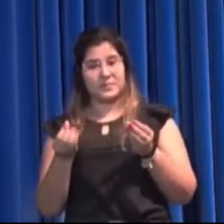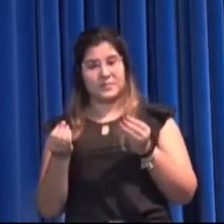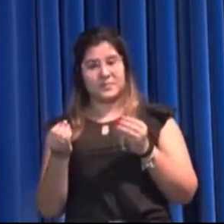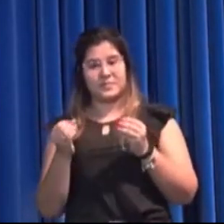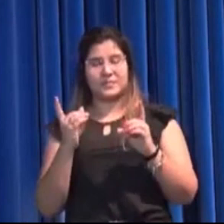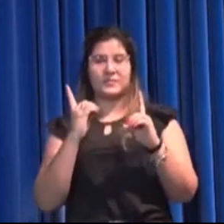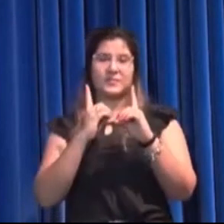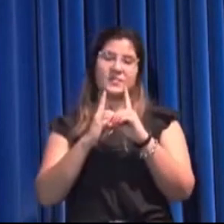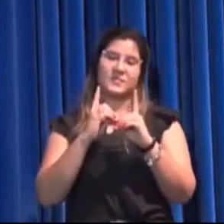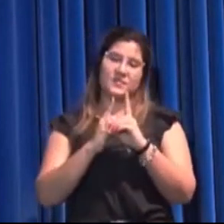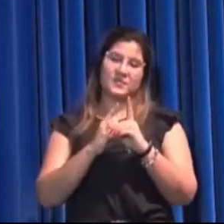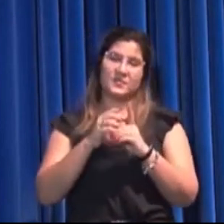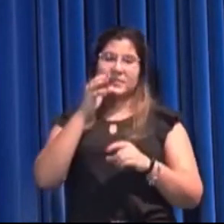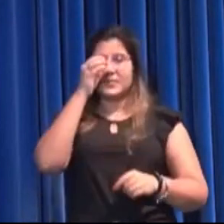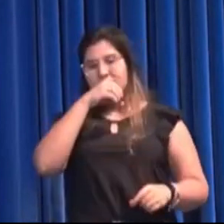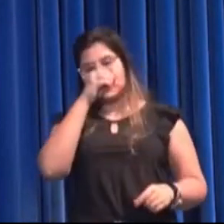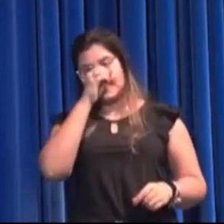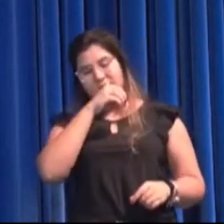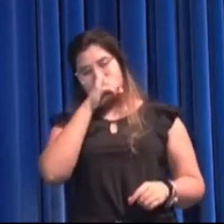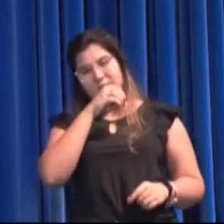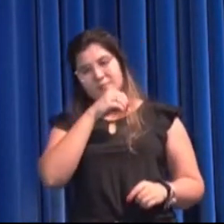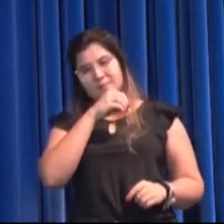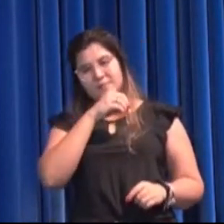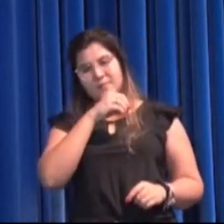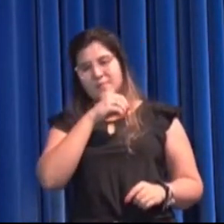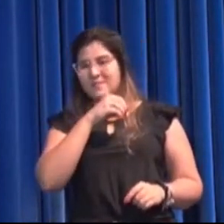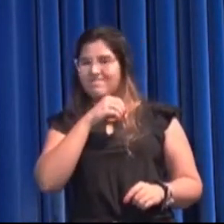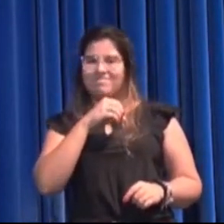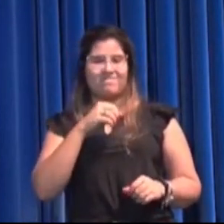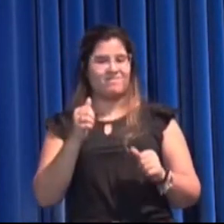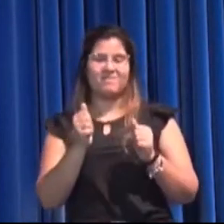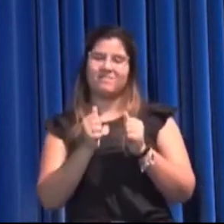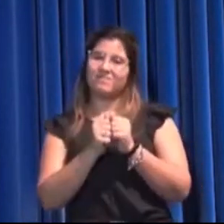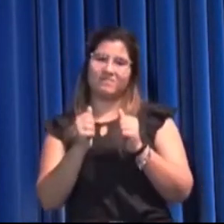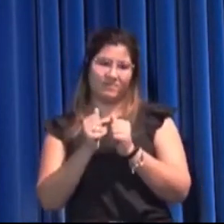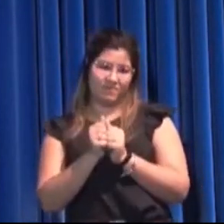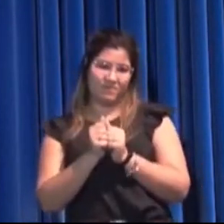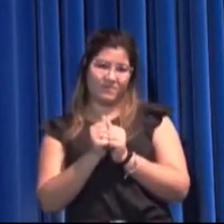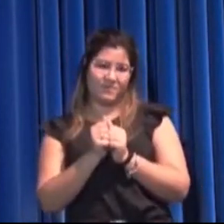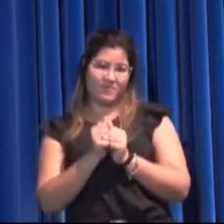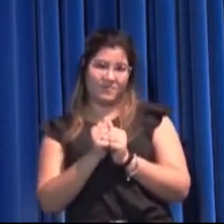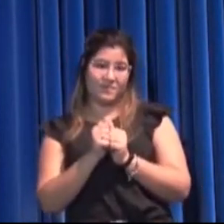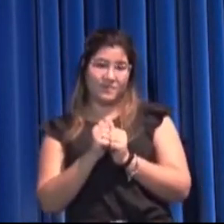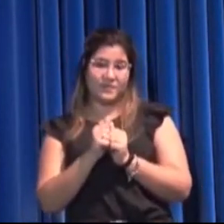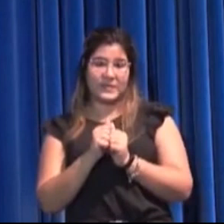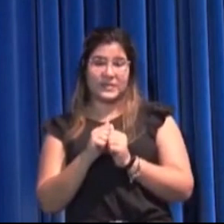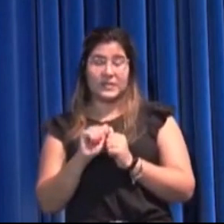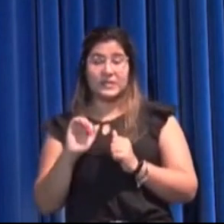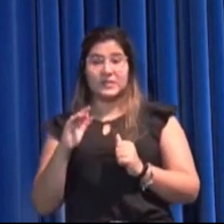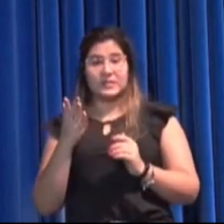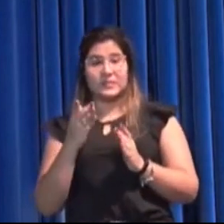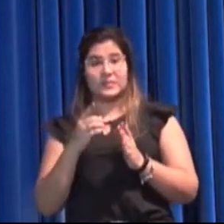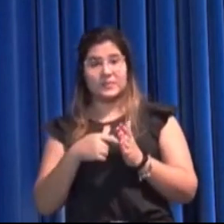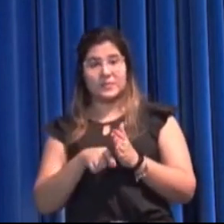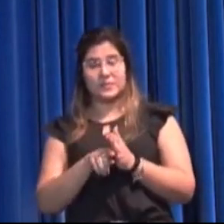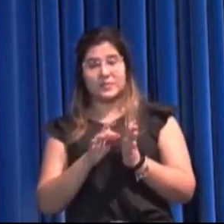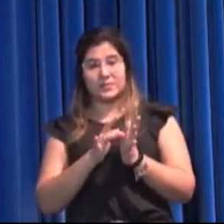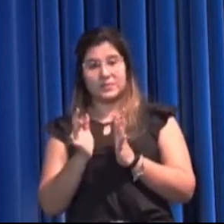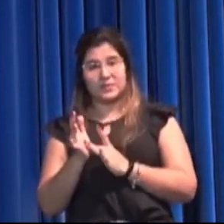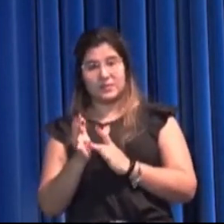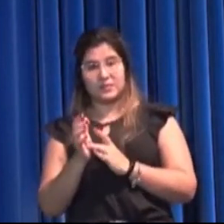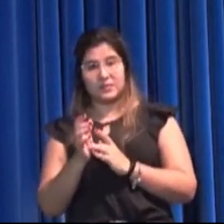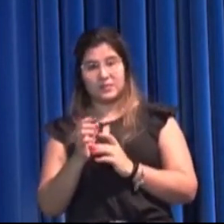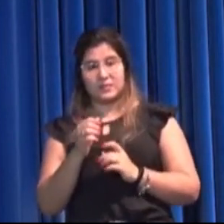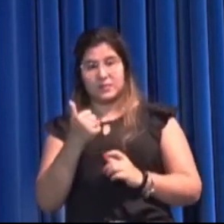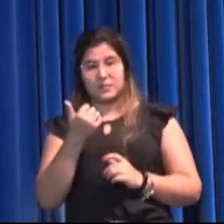seus discípulos o abandonaram e já não andavam com ele. Então perguntou Jesus aos